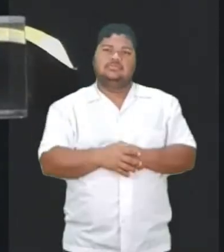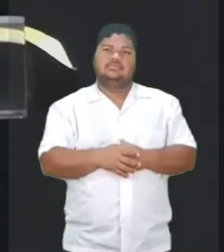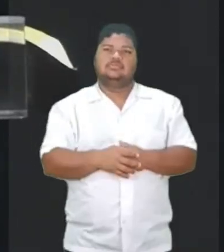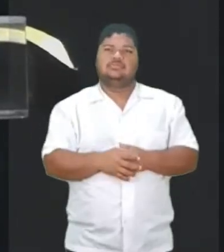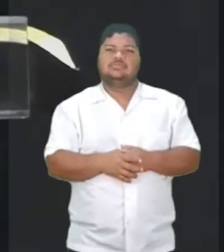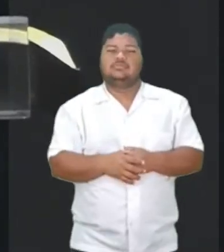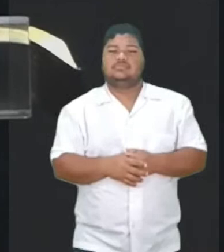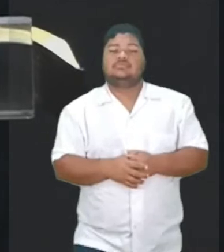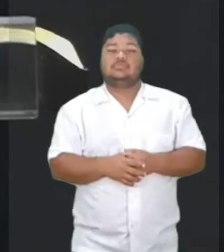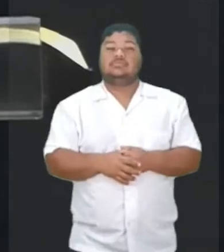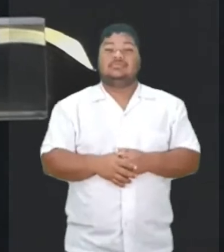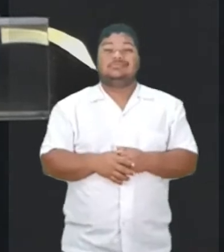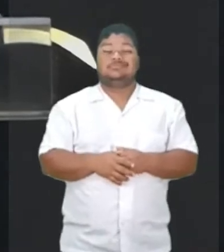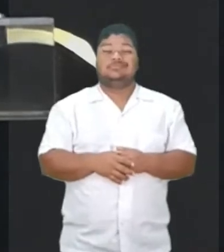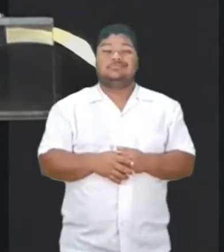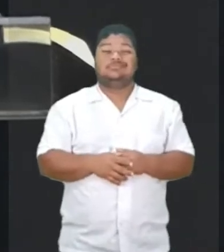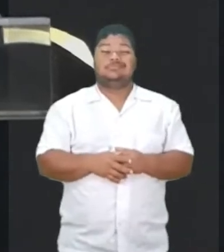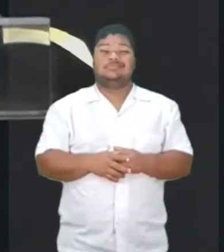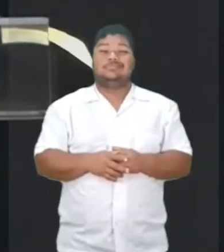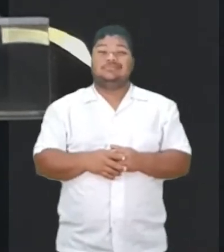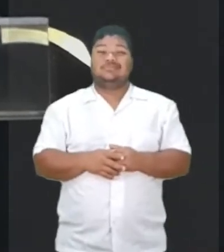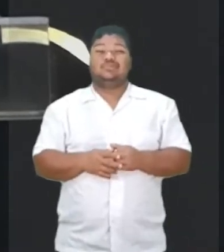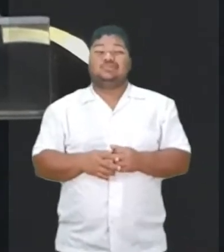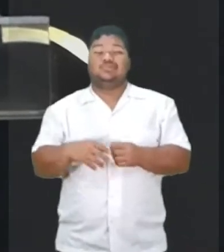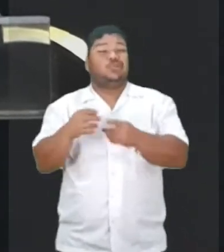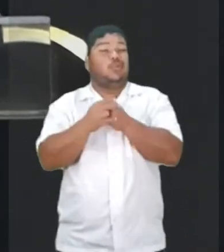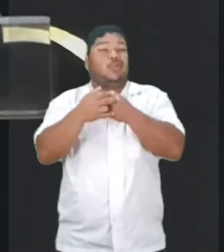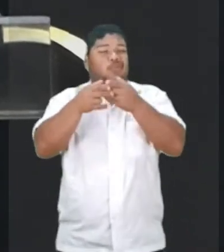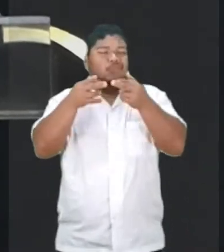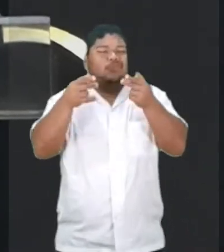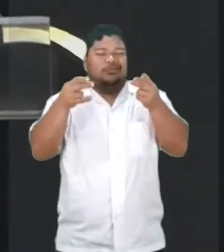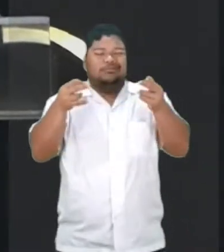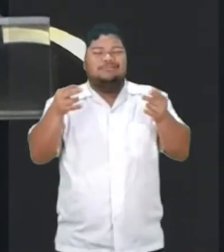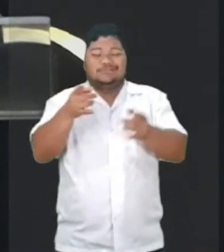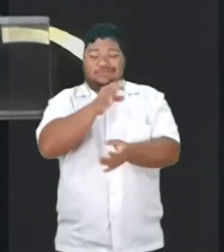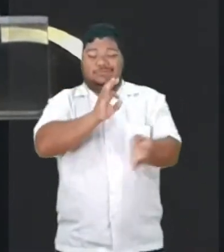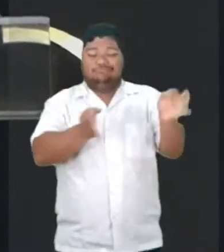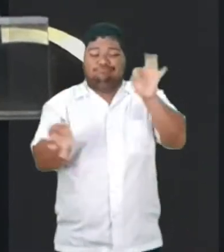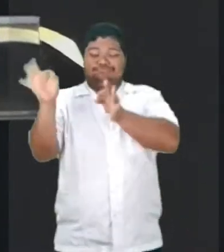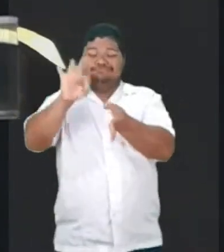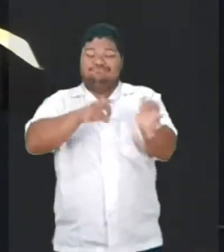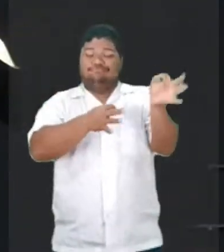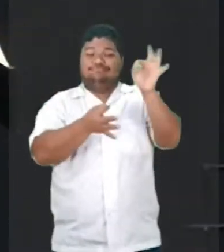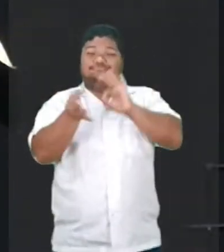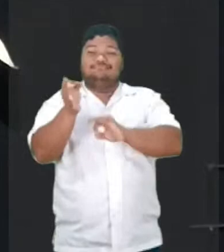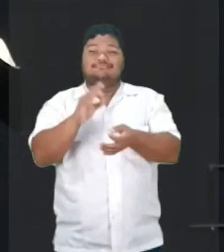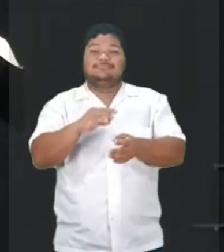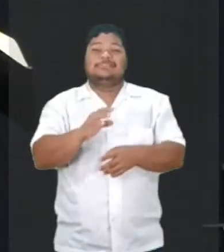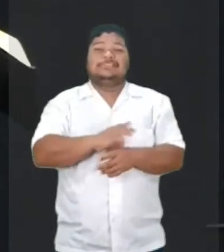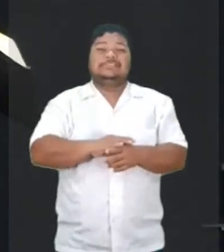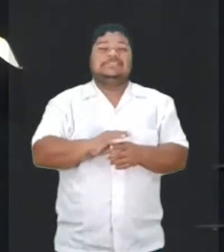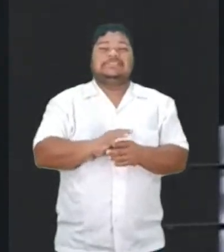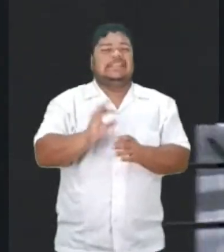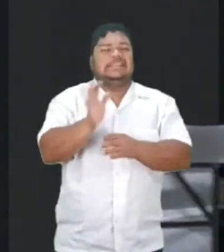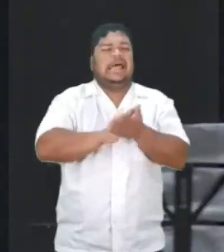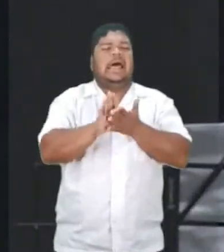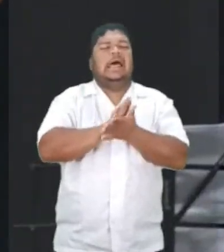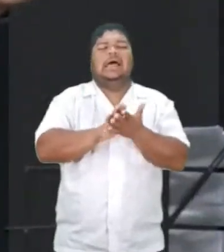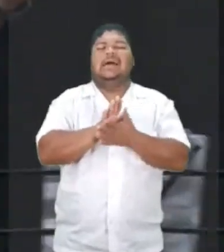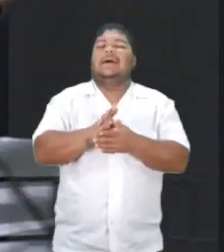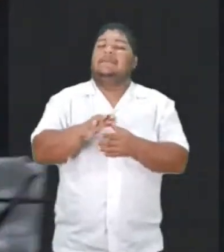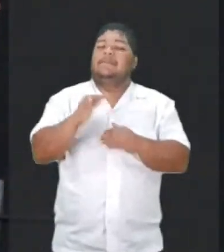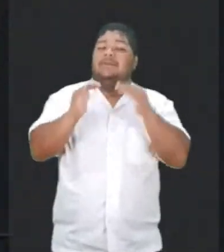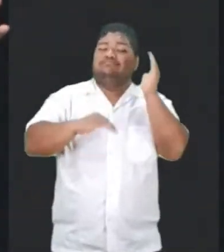no Brasil, que é o ramo científico. Ele, nada mais, nada menos,